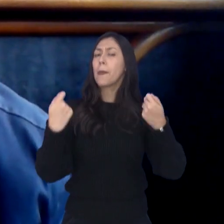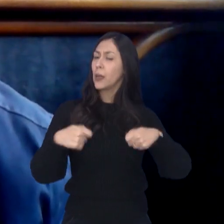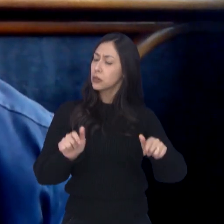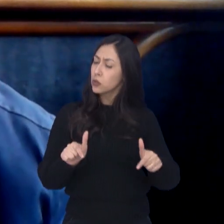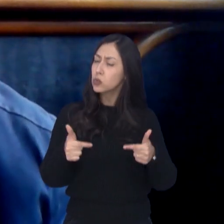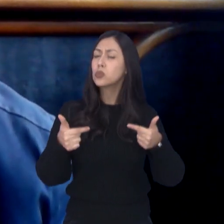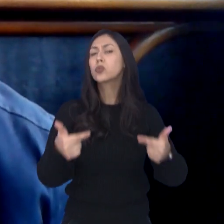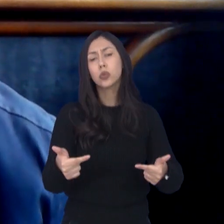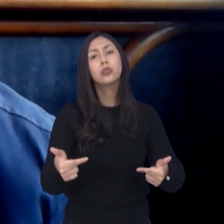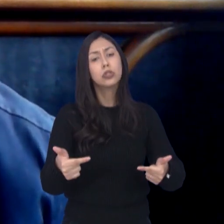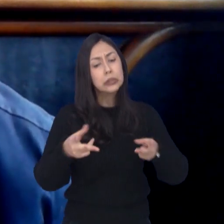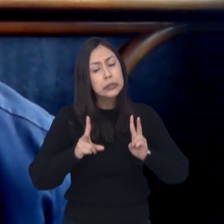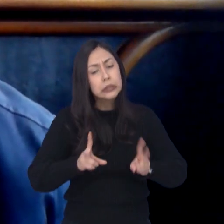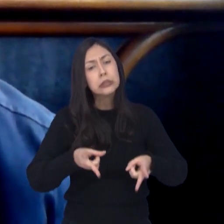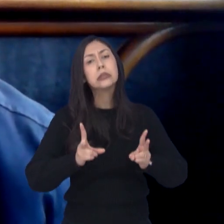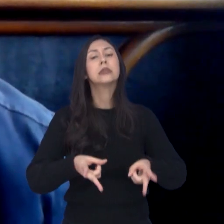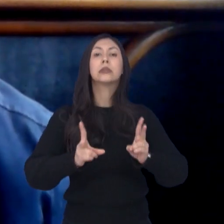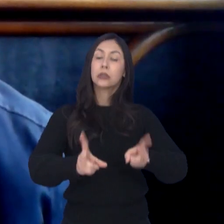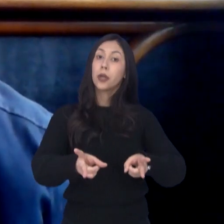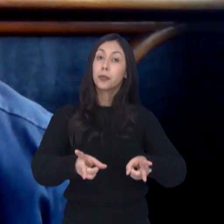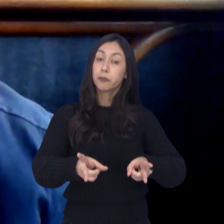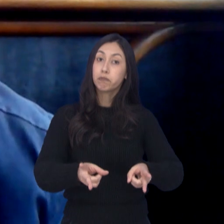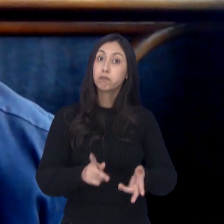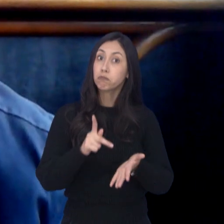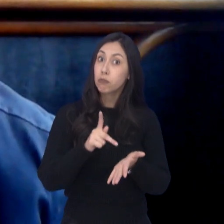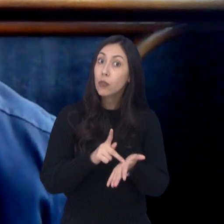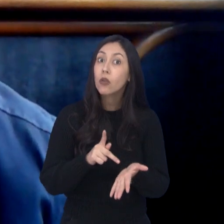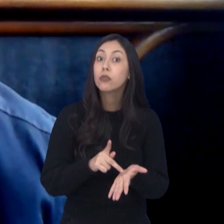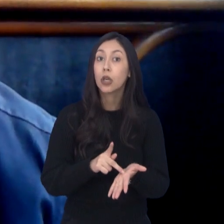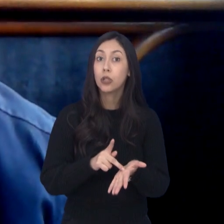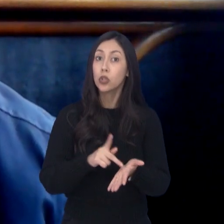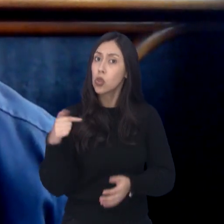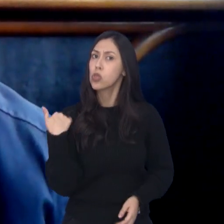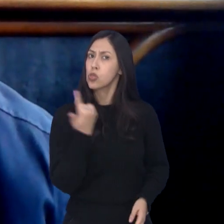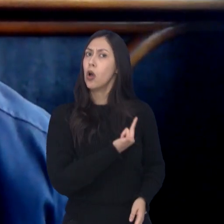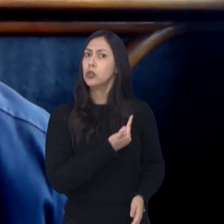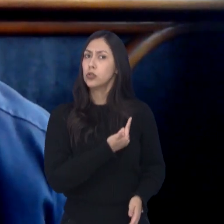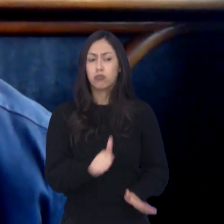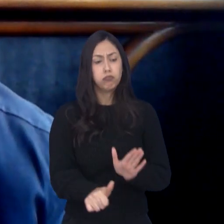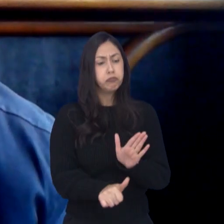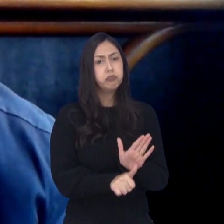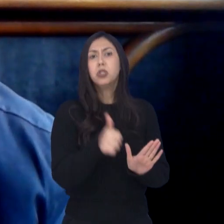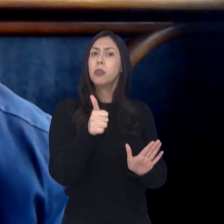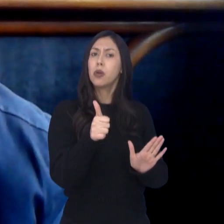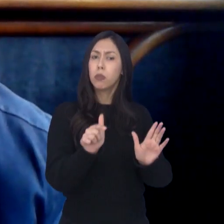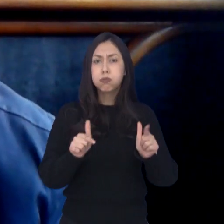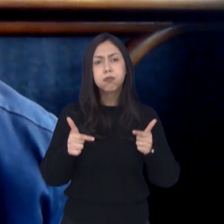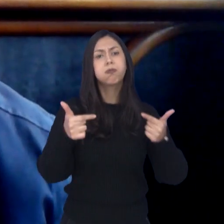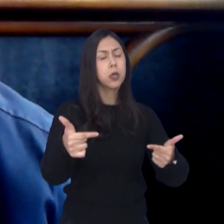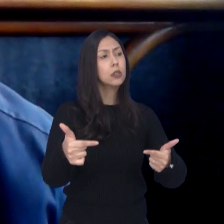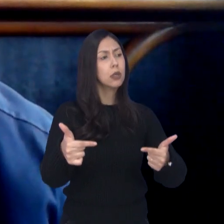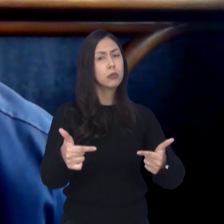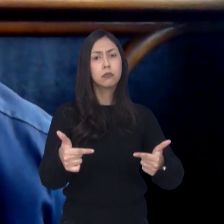geral. Nós estamos sempre lutando. Na verdade, somos sempre os primeiros setores a serem já atingidos.